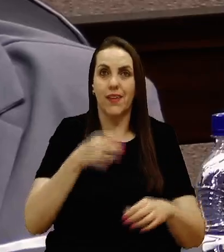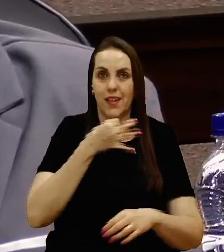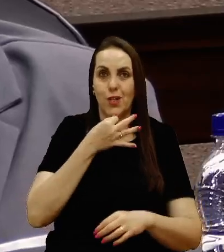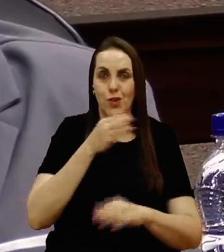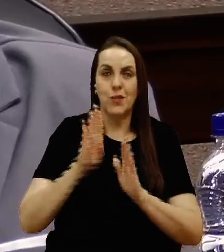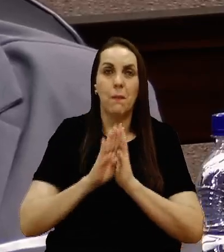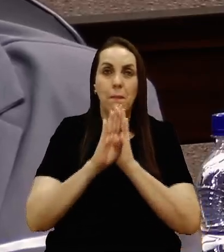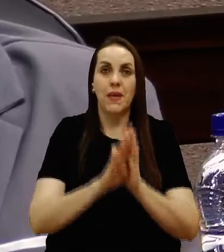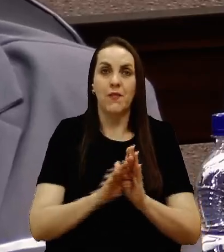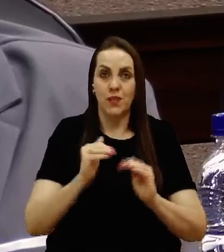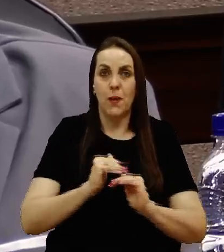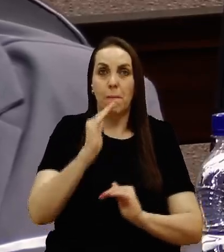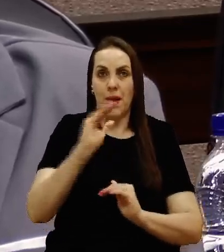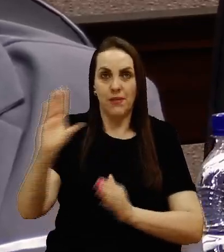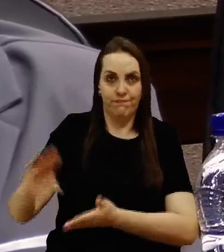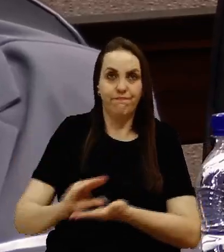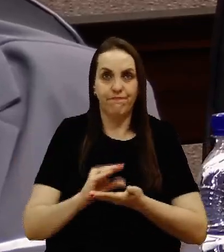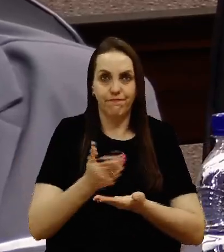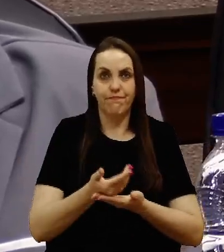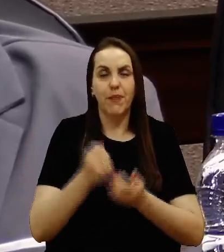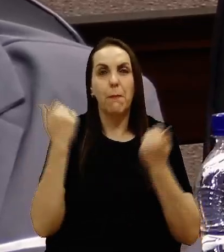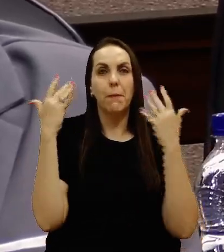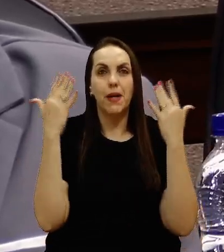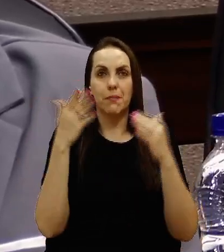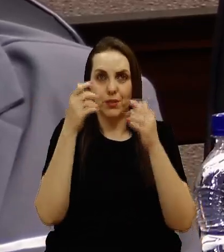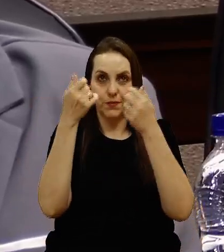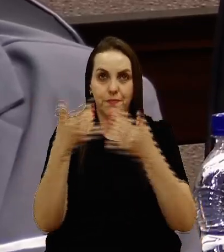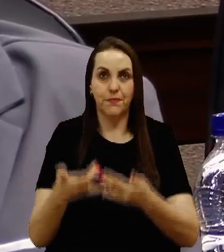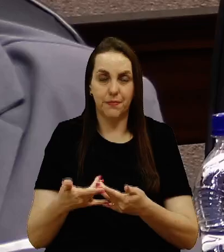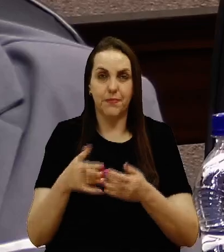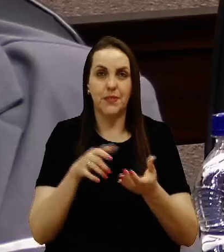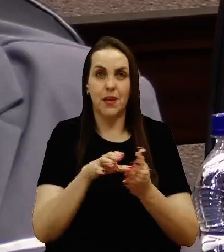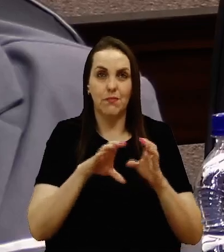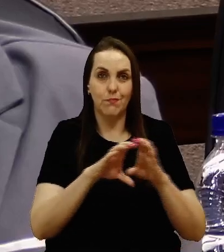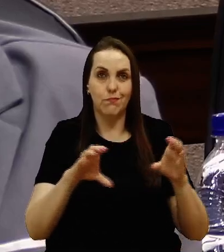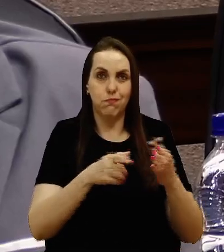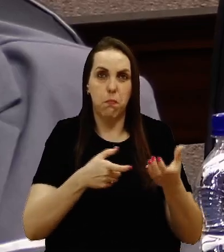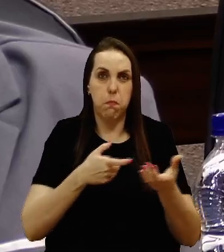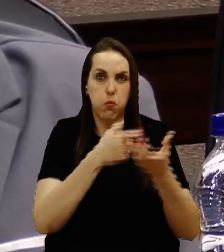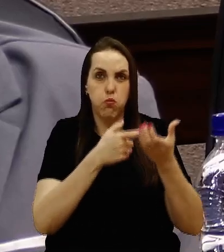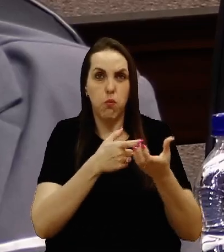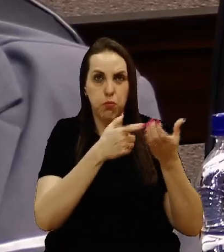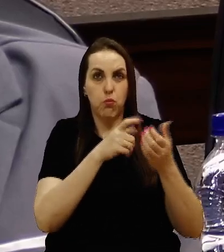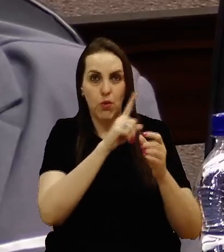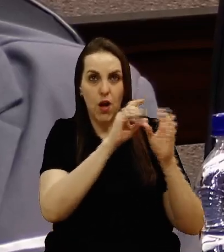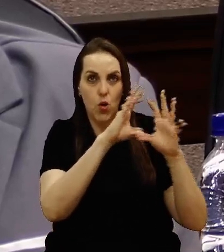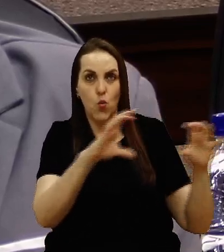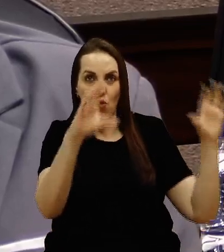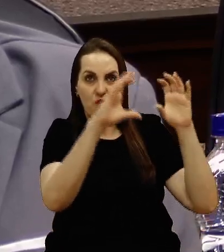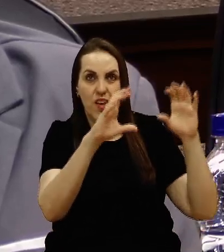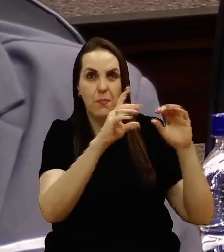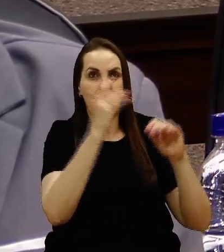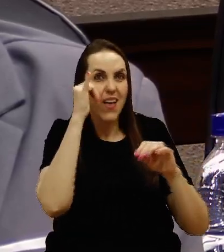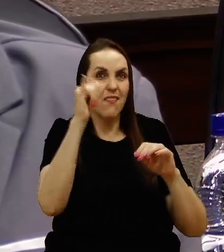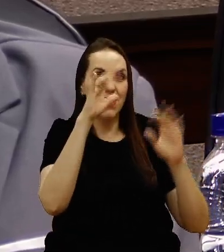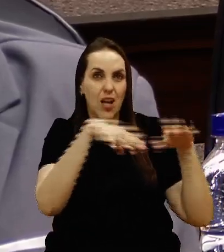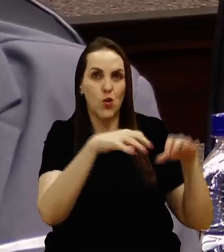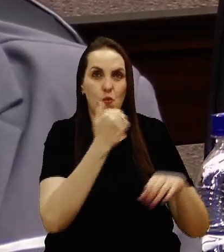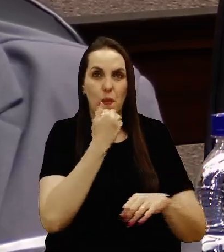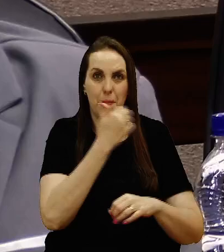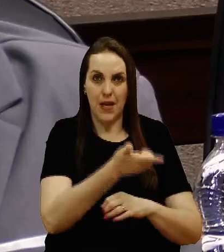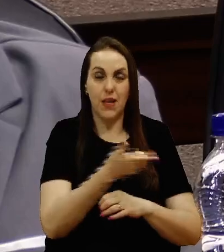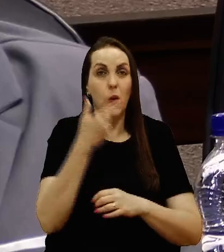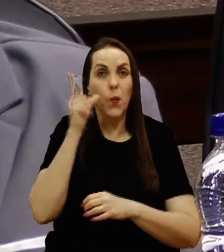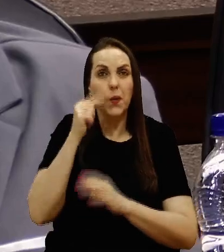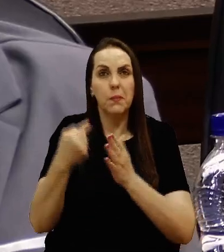Mas parabéns pela sua colocação referente aos canhões, aos níveis, aos diferentes tipos de aplicação. Isso aí o pessoal ontem me questionou. Será que esse